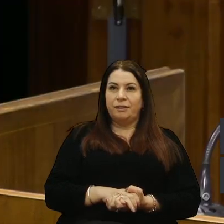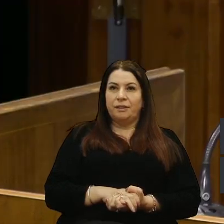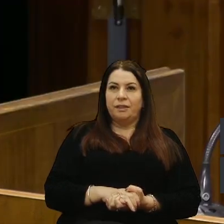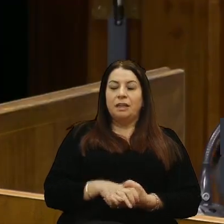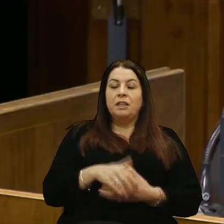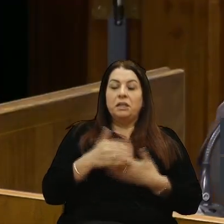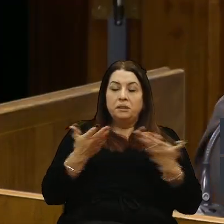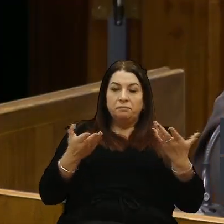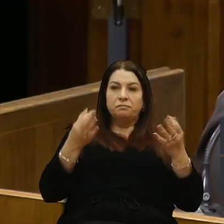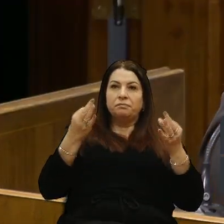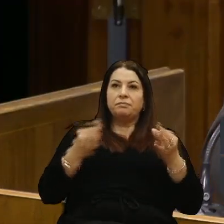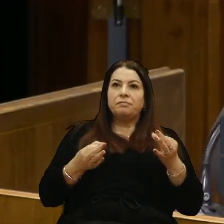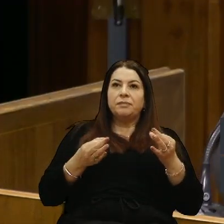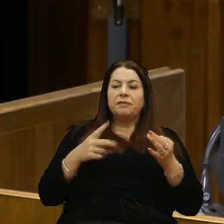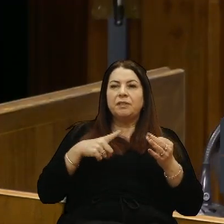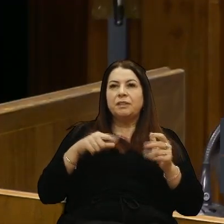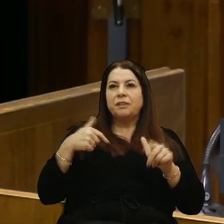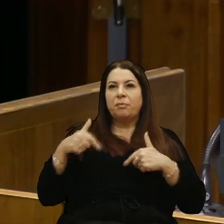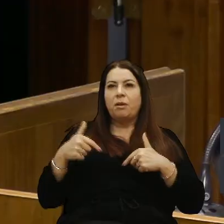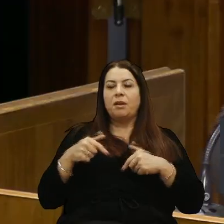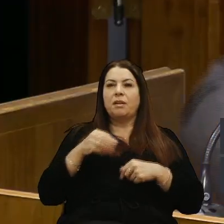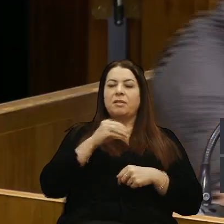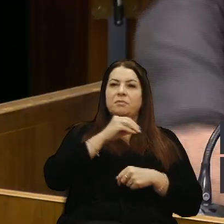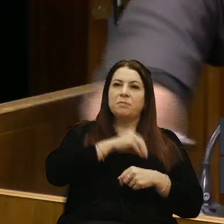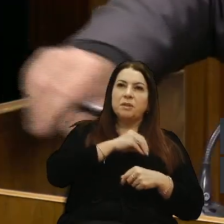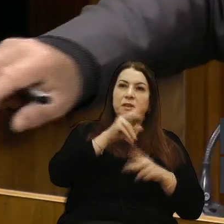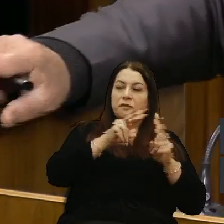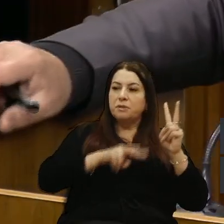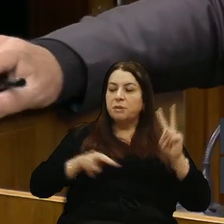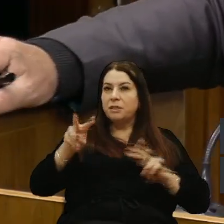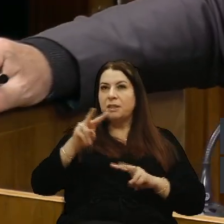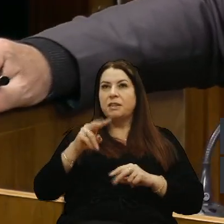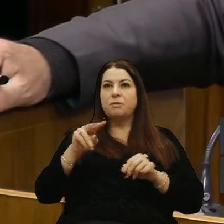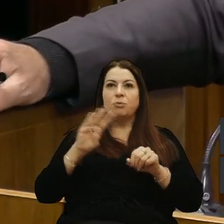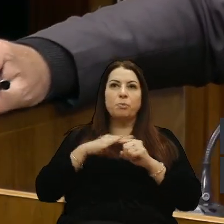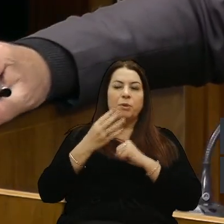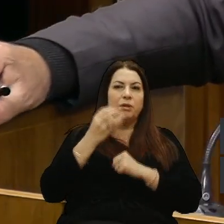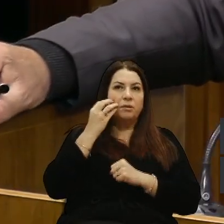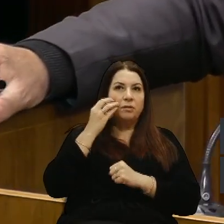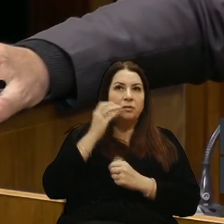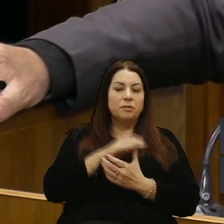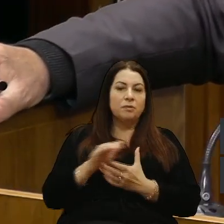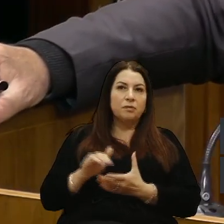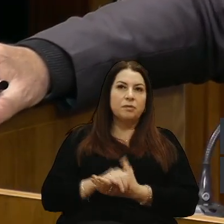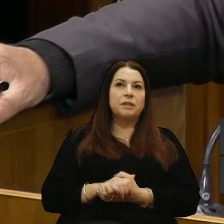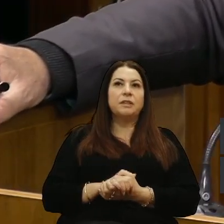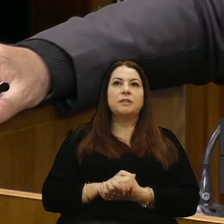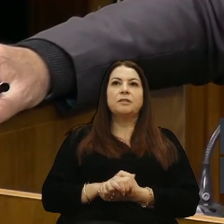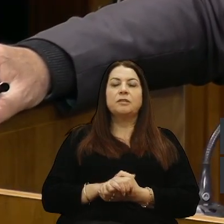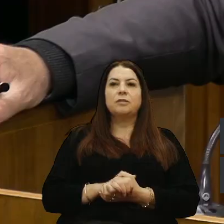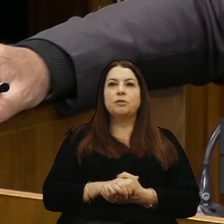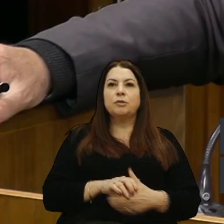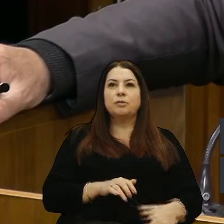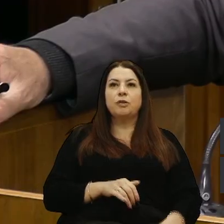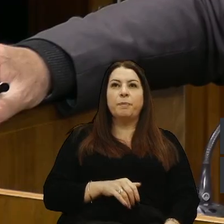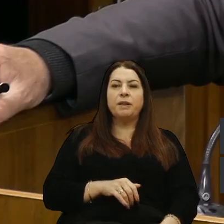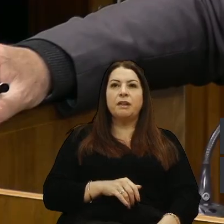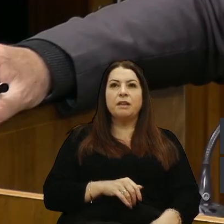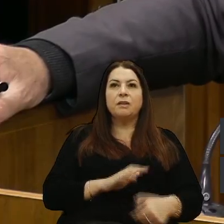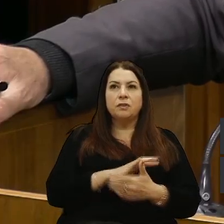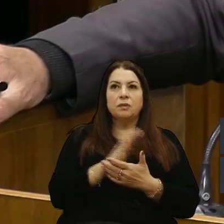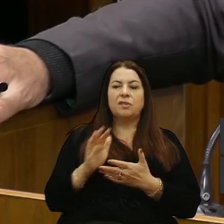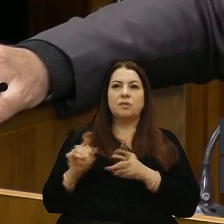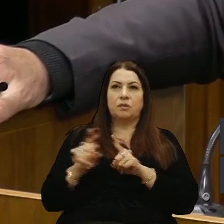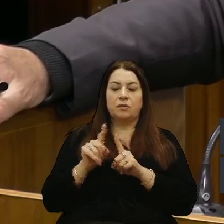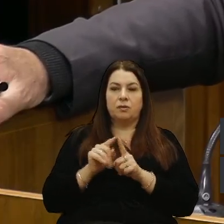Então, com certeza, vai gerar emprego, renda, visibilidade para a Anarrec, descentralizando o desenvolvimento e mostrando que grandes projetos também